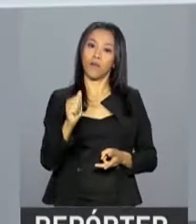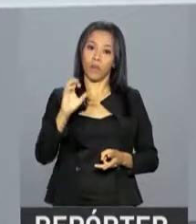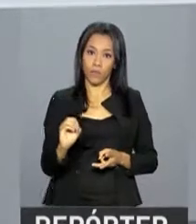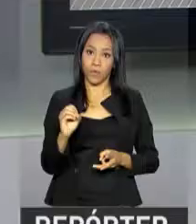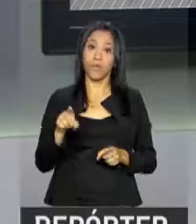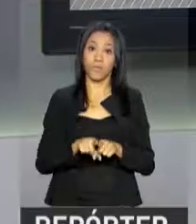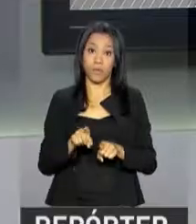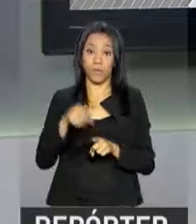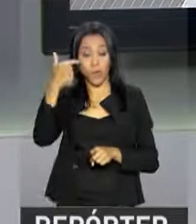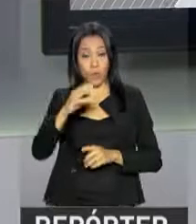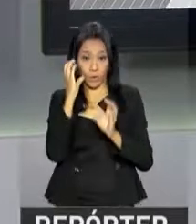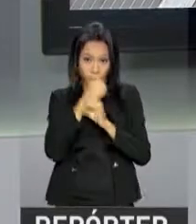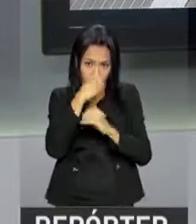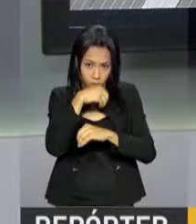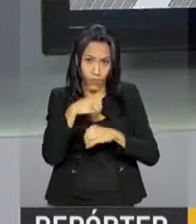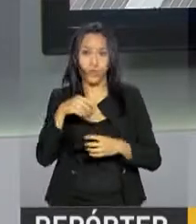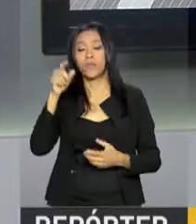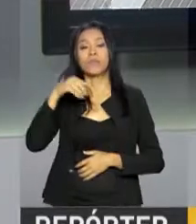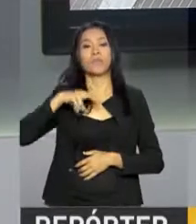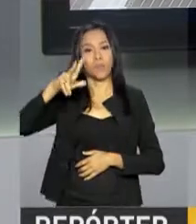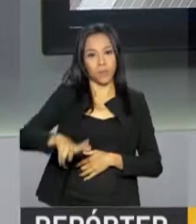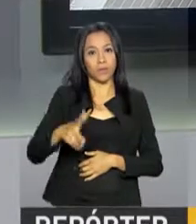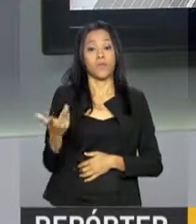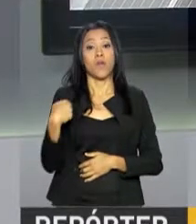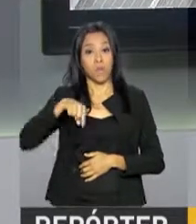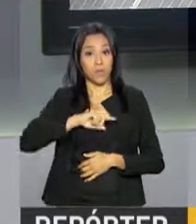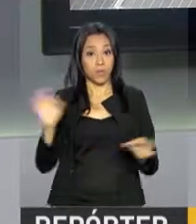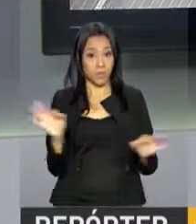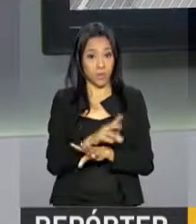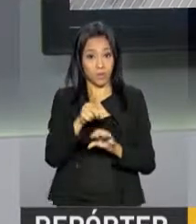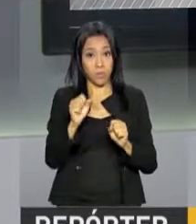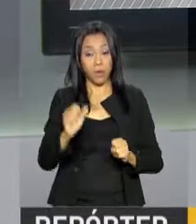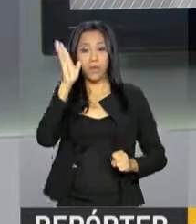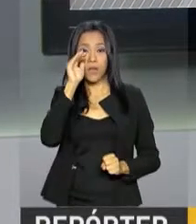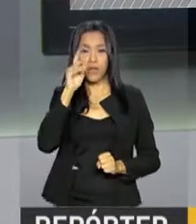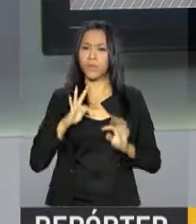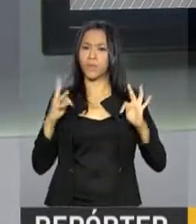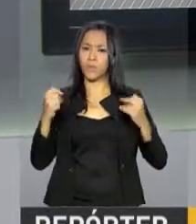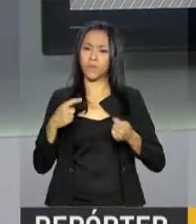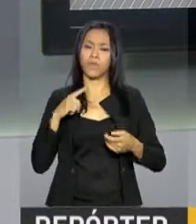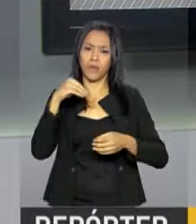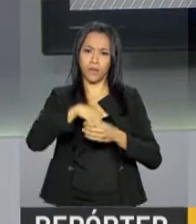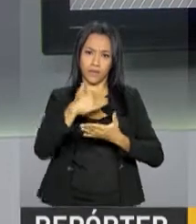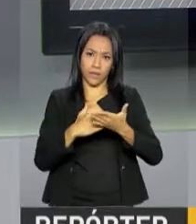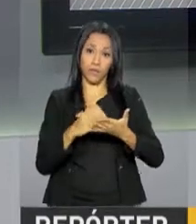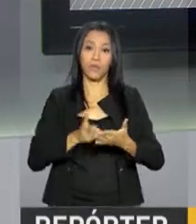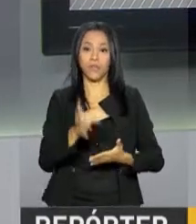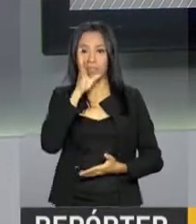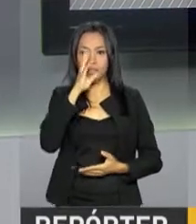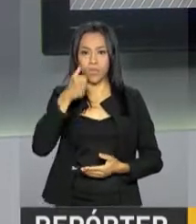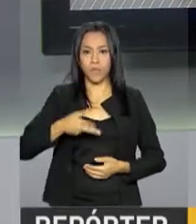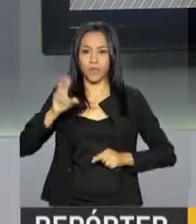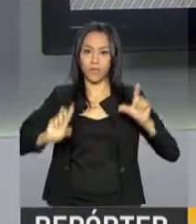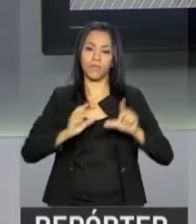lisboa nós ficamos por aqui você pode ver as reportagens no youtube e toda a nossa programação também está na internet continue